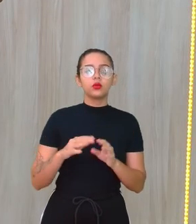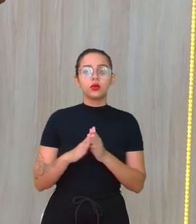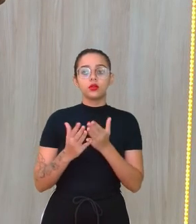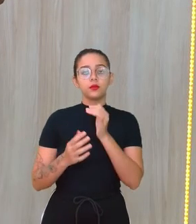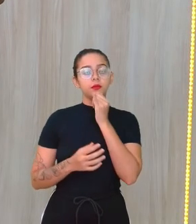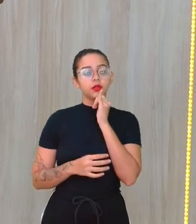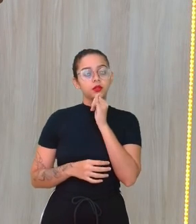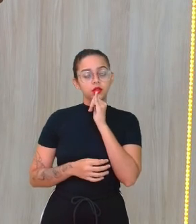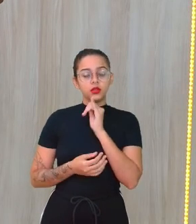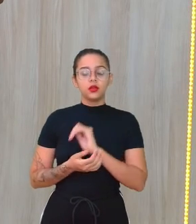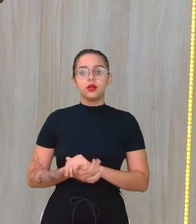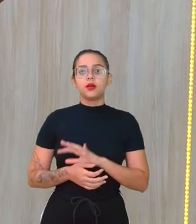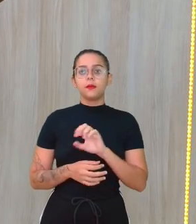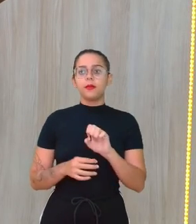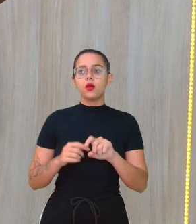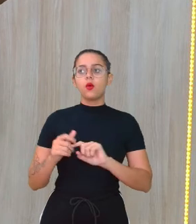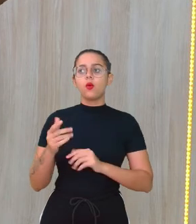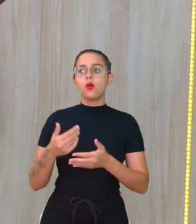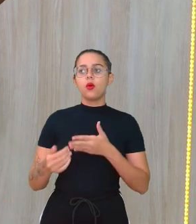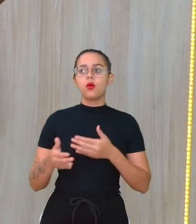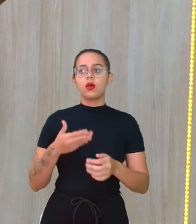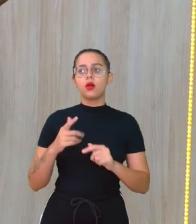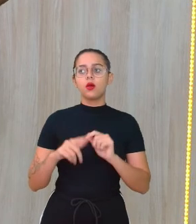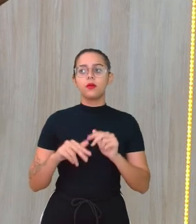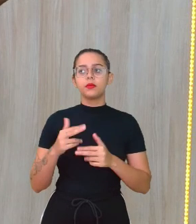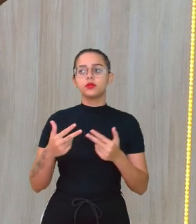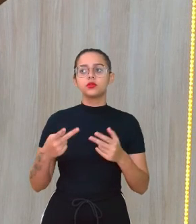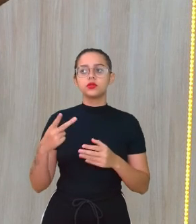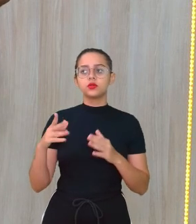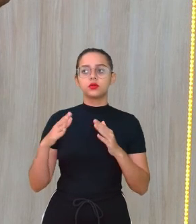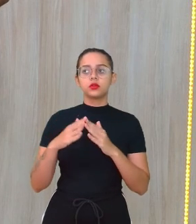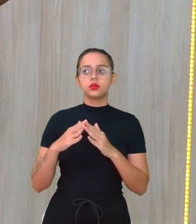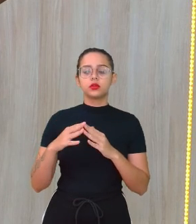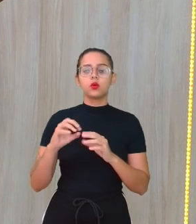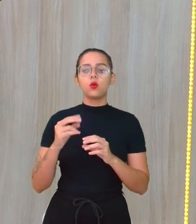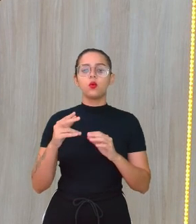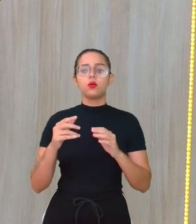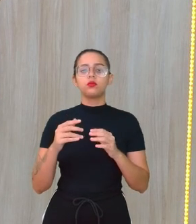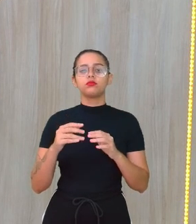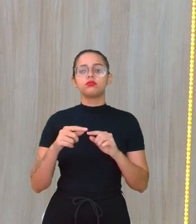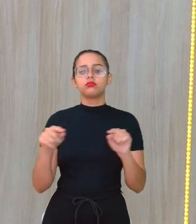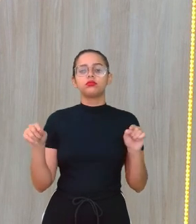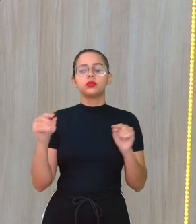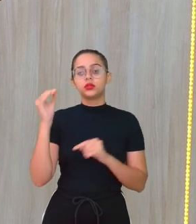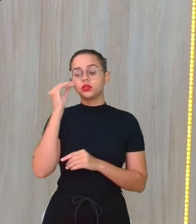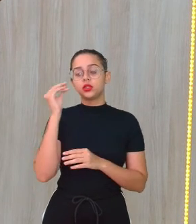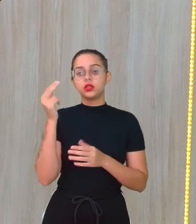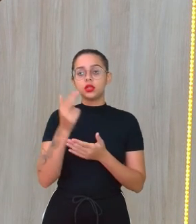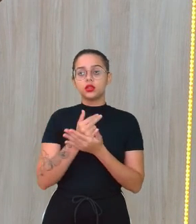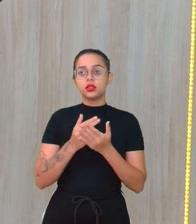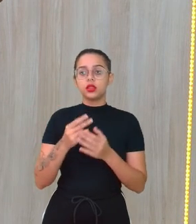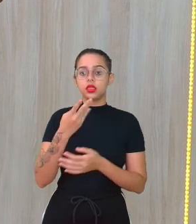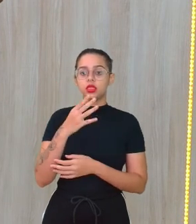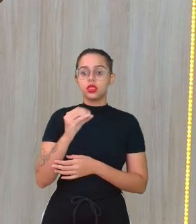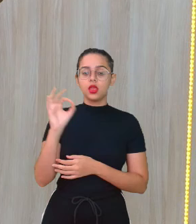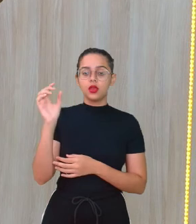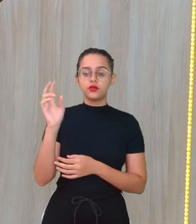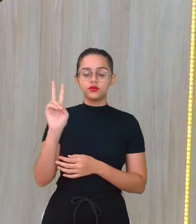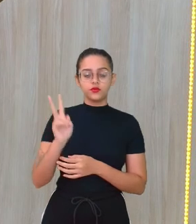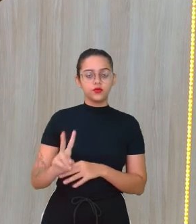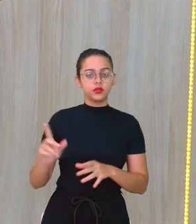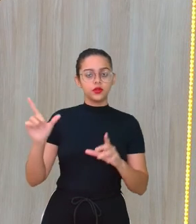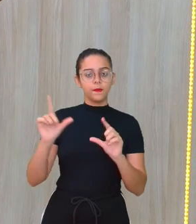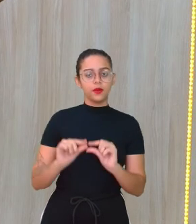exemplo, pega aí qualquer objeto aí da tua sala, da tua casa, e tenta desenhar no caderno 10 vezes